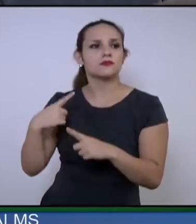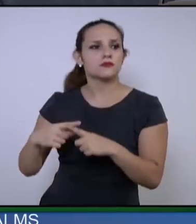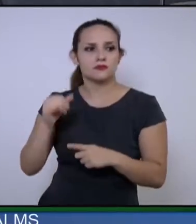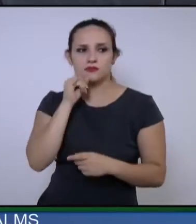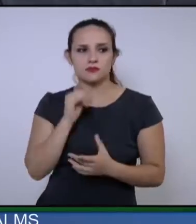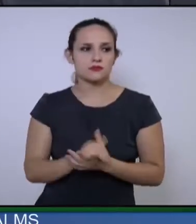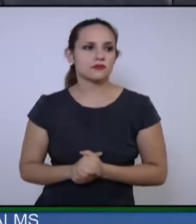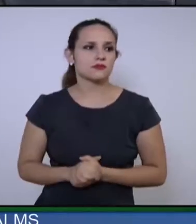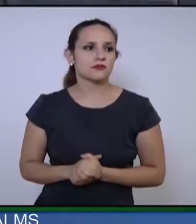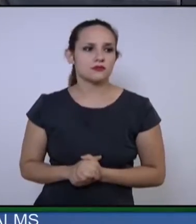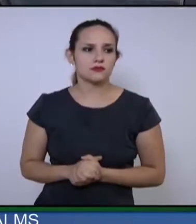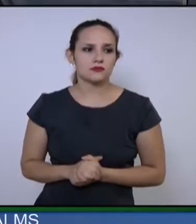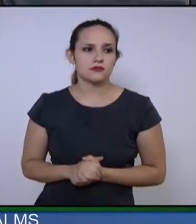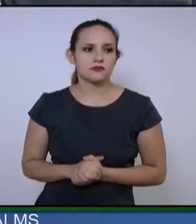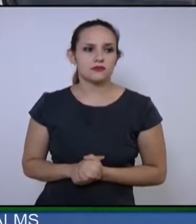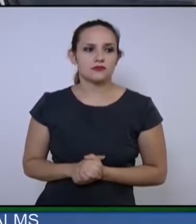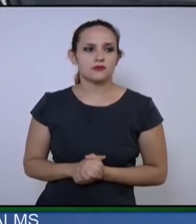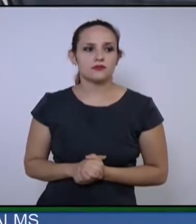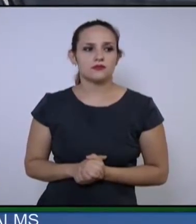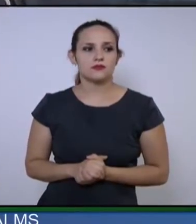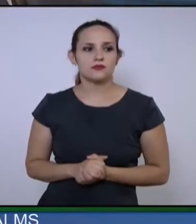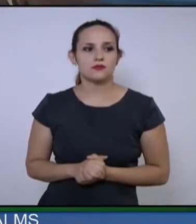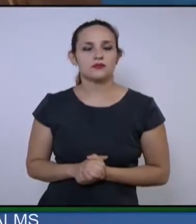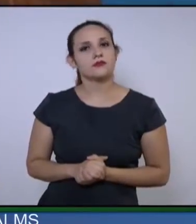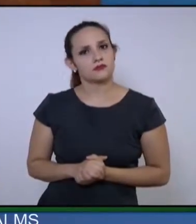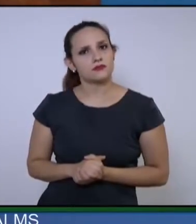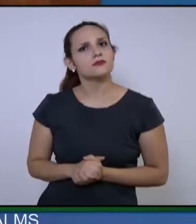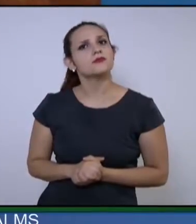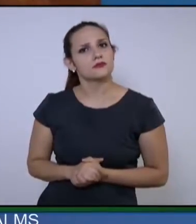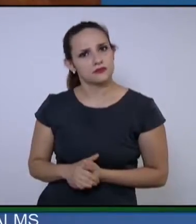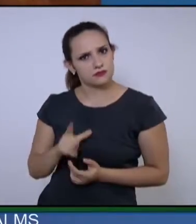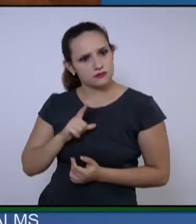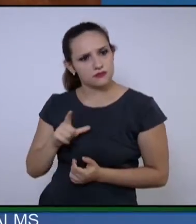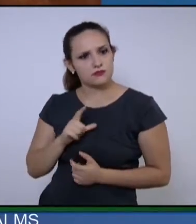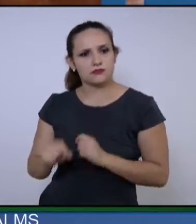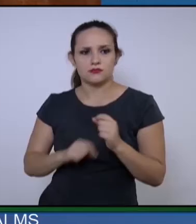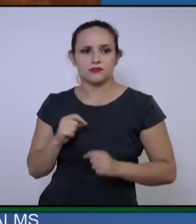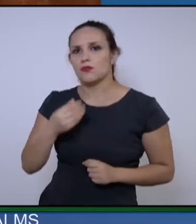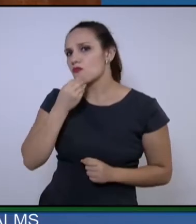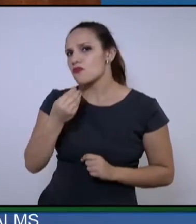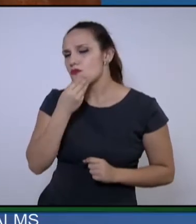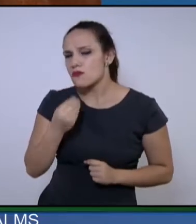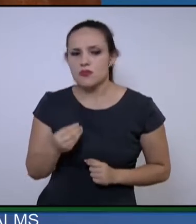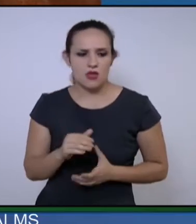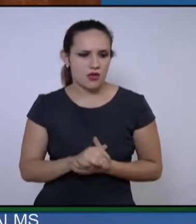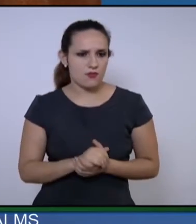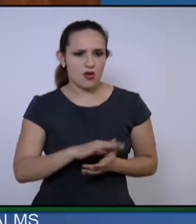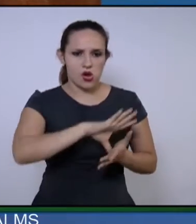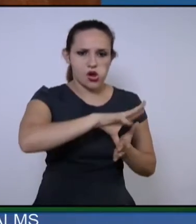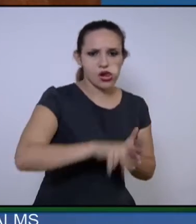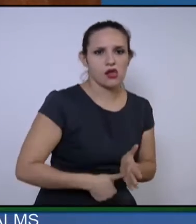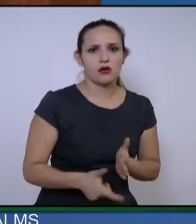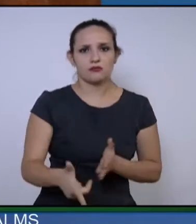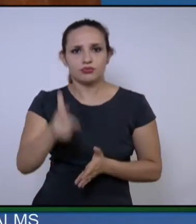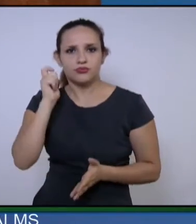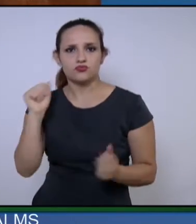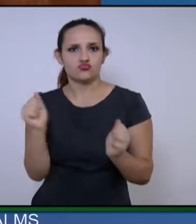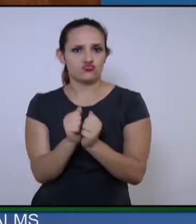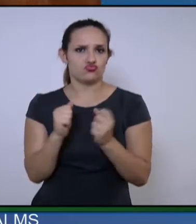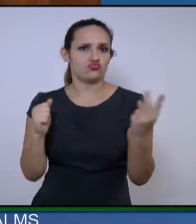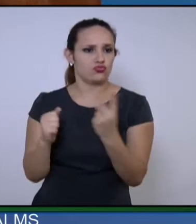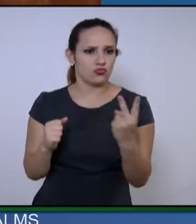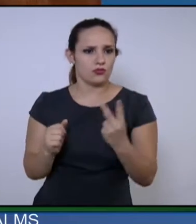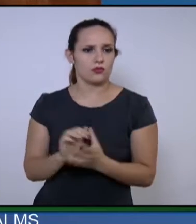latrocida. Latrocida é que, além de roubar, mata. Um preso de Corumbá reclamou das condições